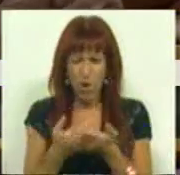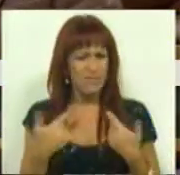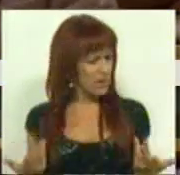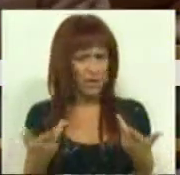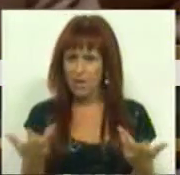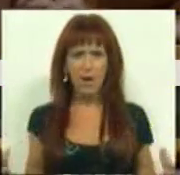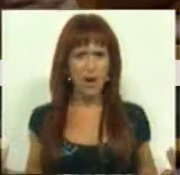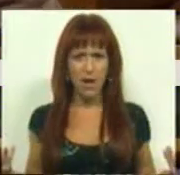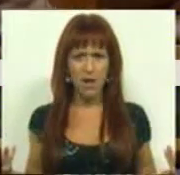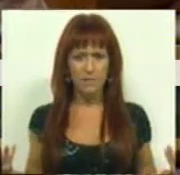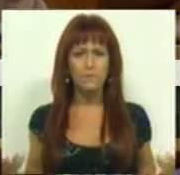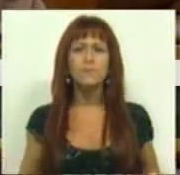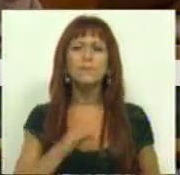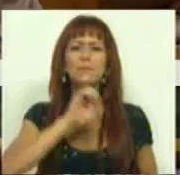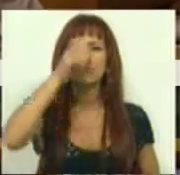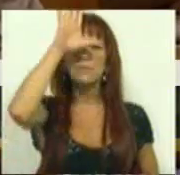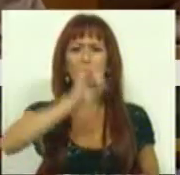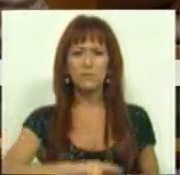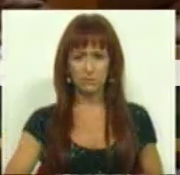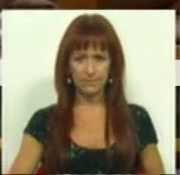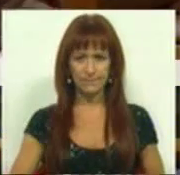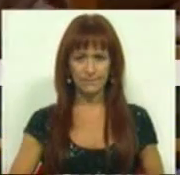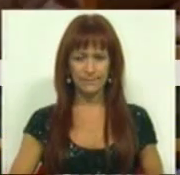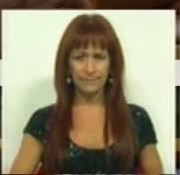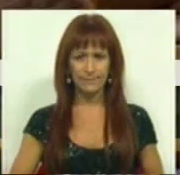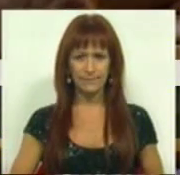em que nos encontramos. Sr. Primeiro-Ministro,